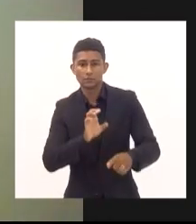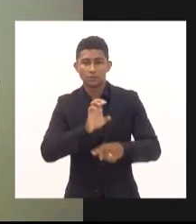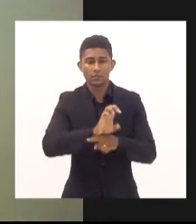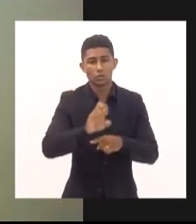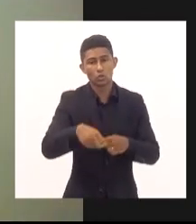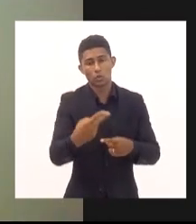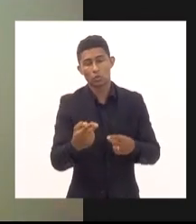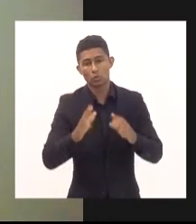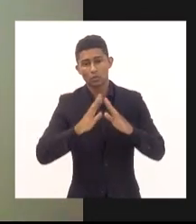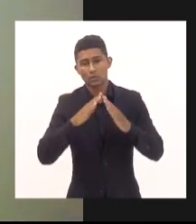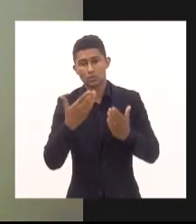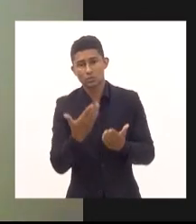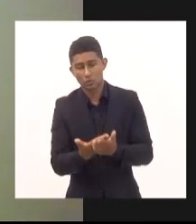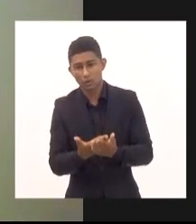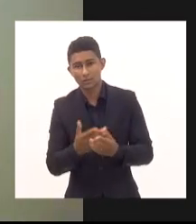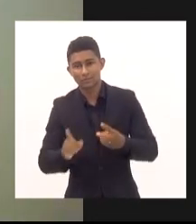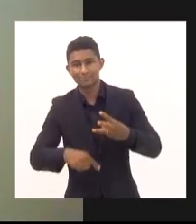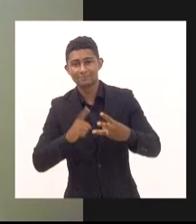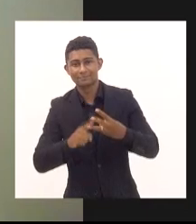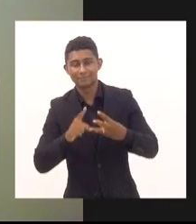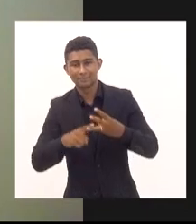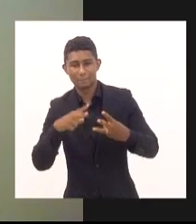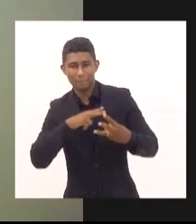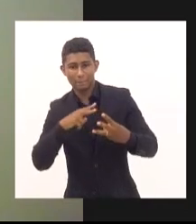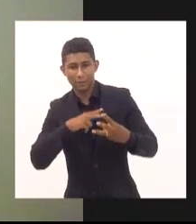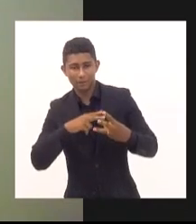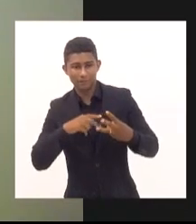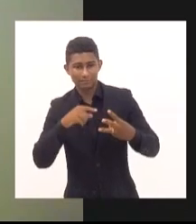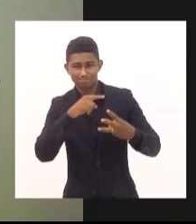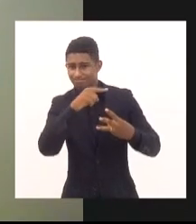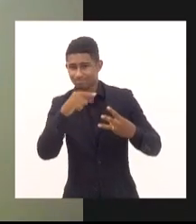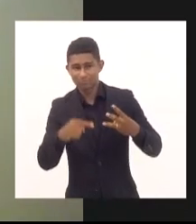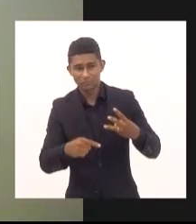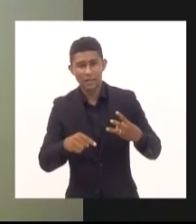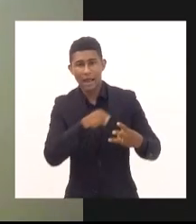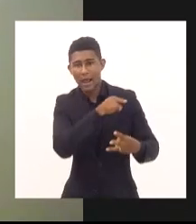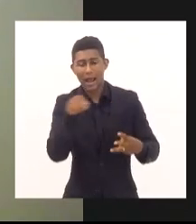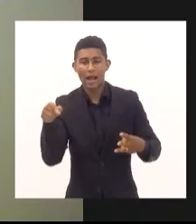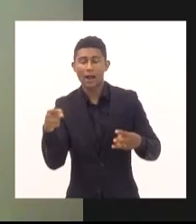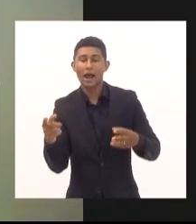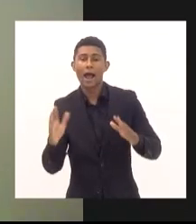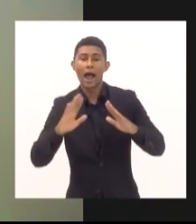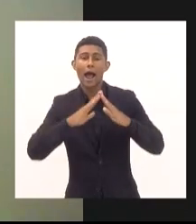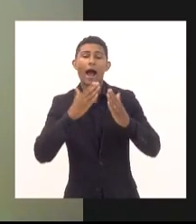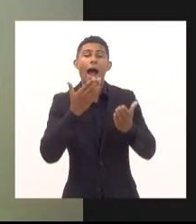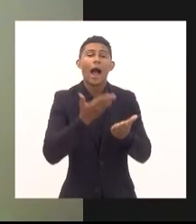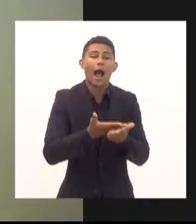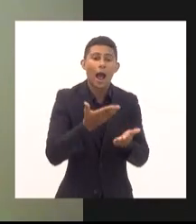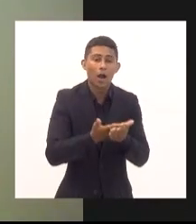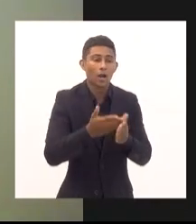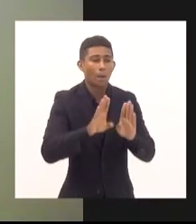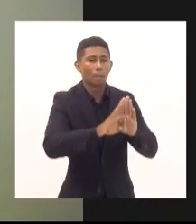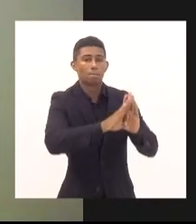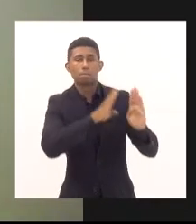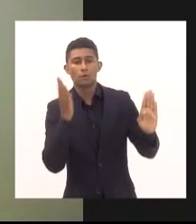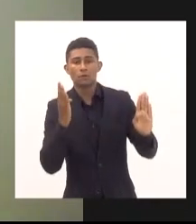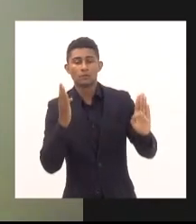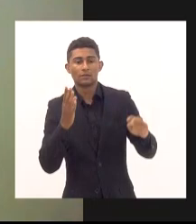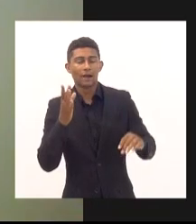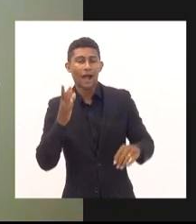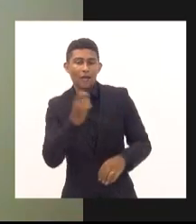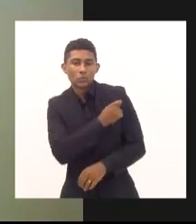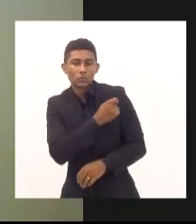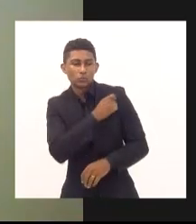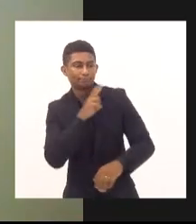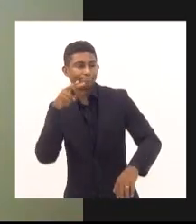suas atividades 100% presencial. E tive o cuidado de acompanhar, na